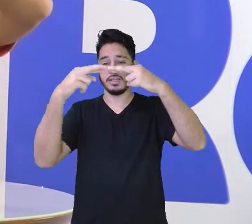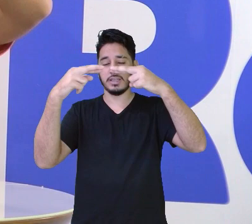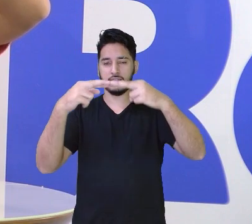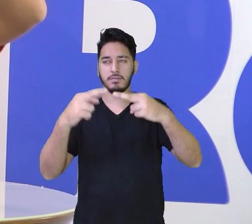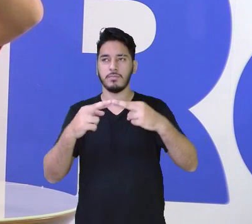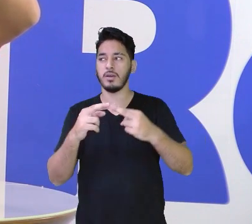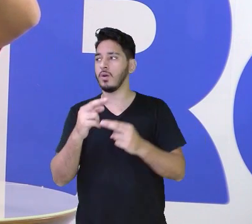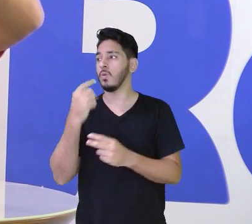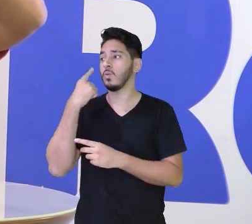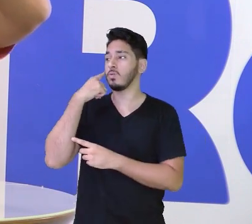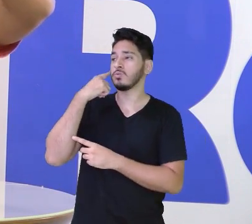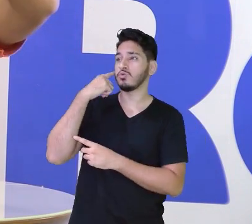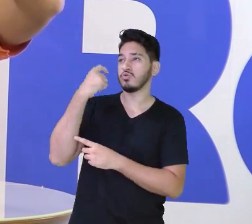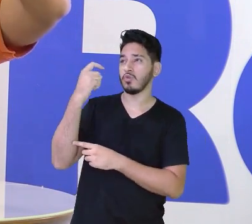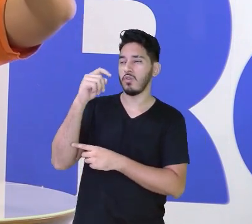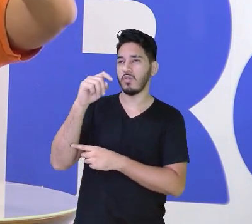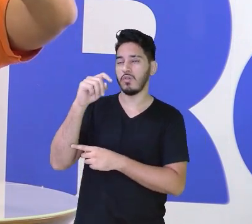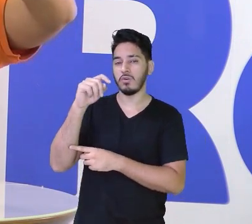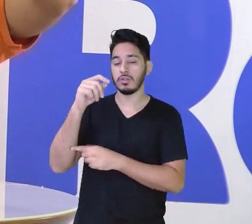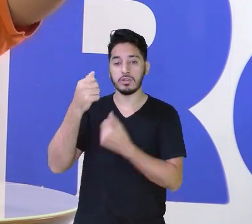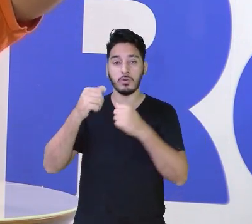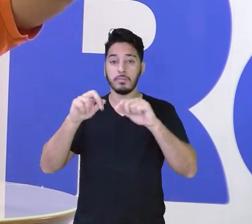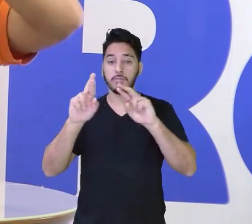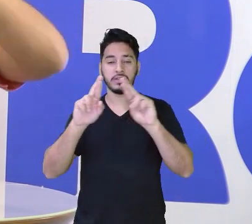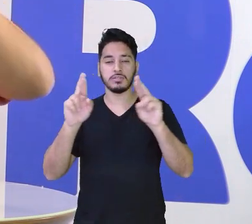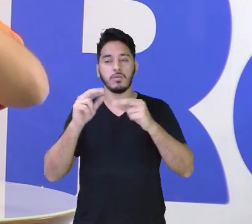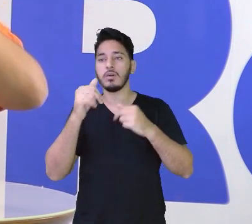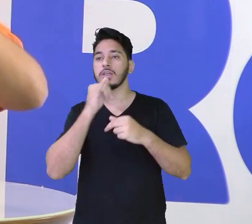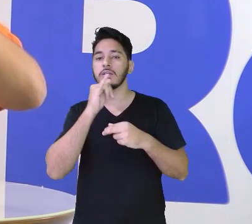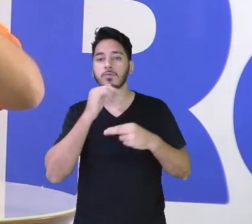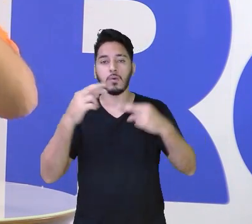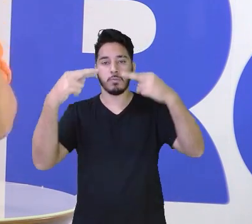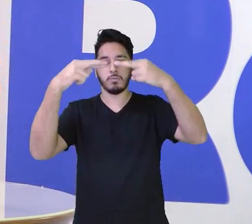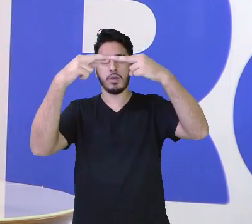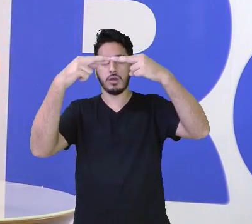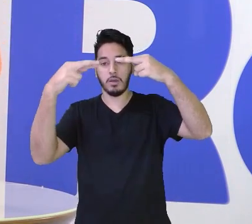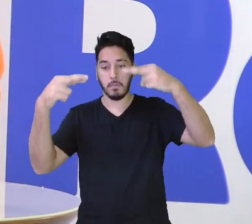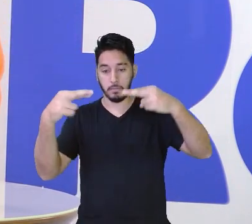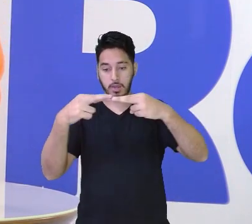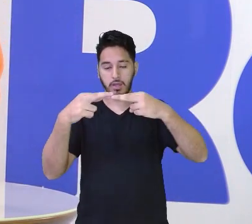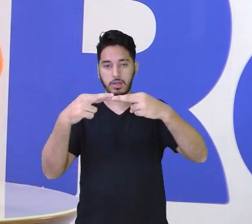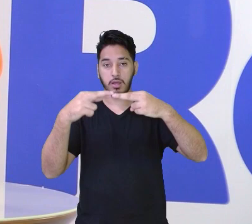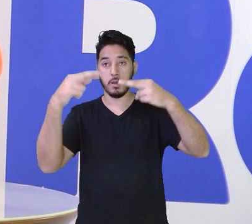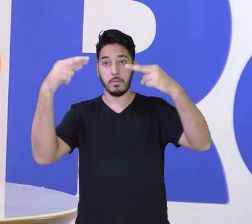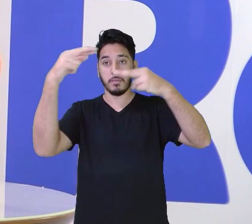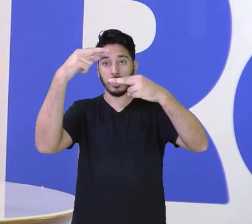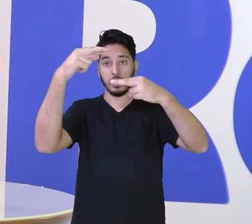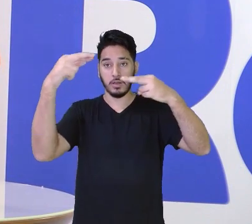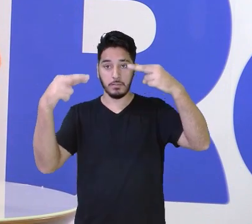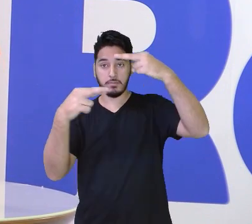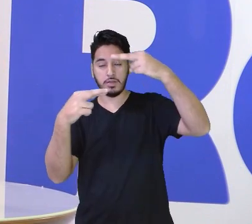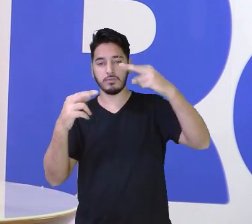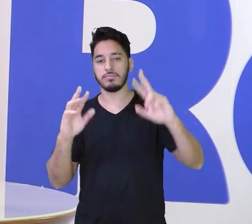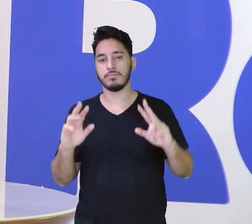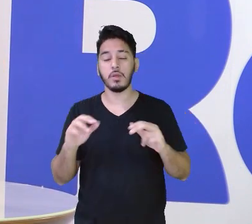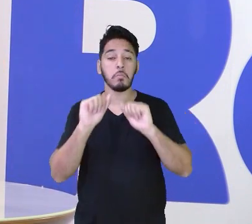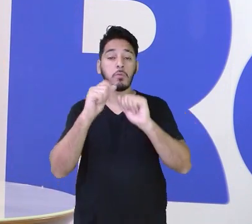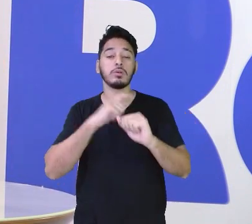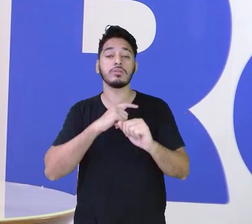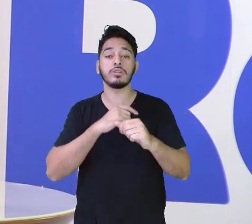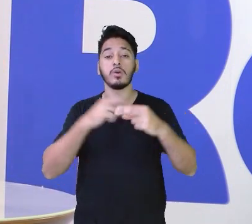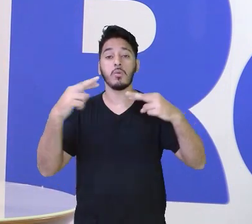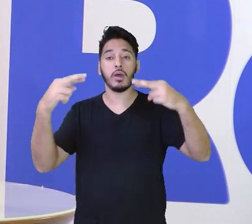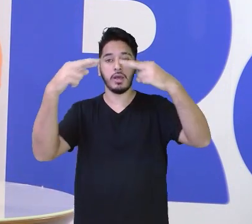o som final não precisa rimar com o do próximo verso. Preste atenção nisso, quinto ano. Eu posso ter uma